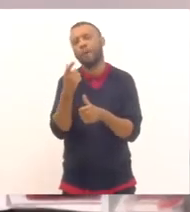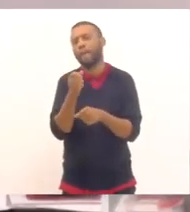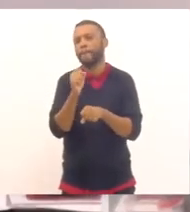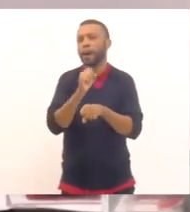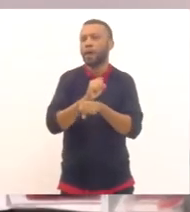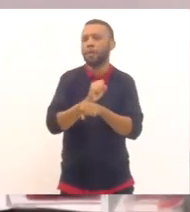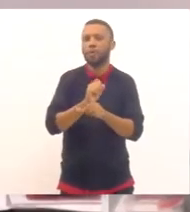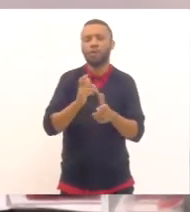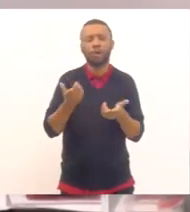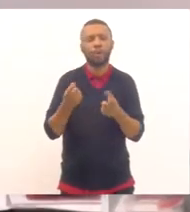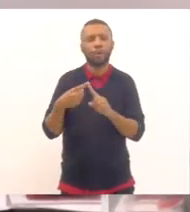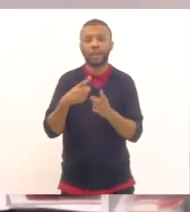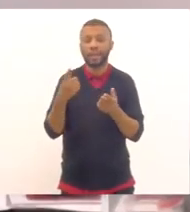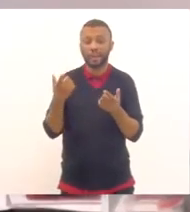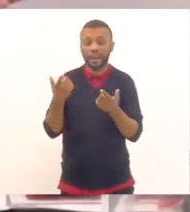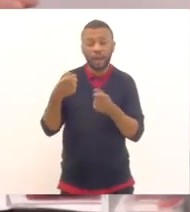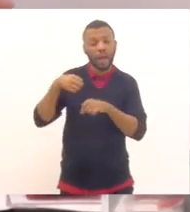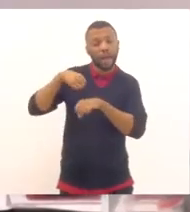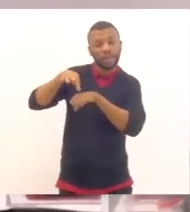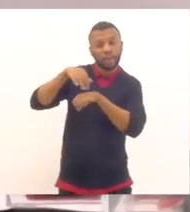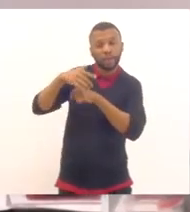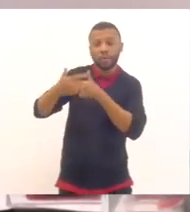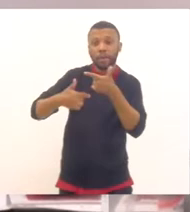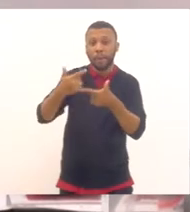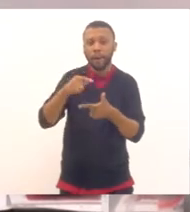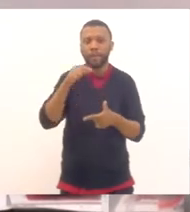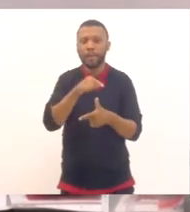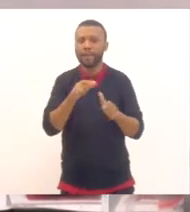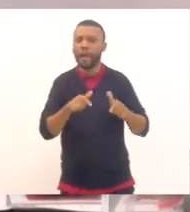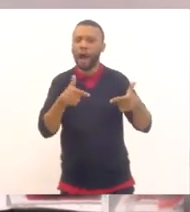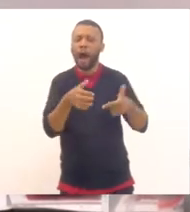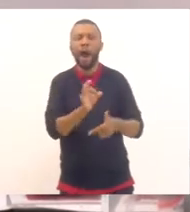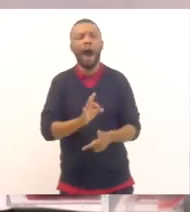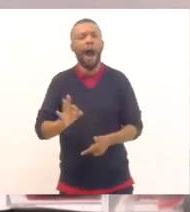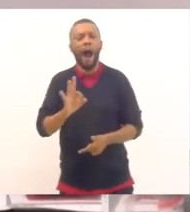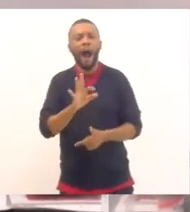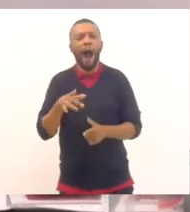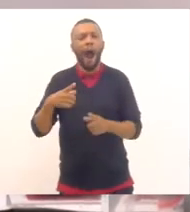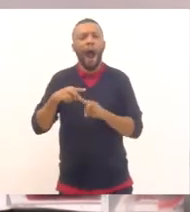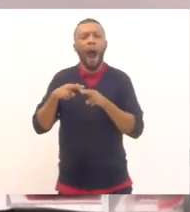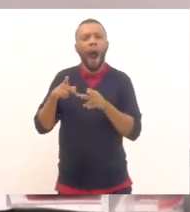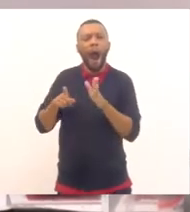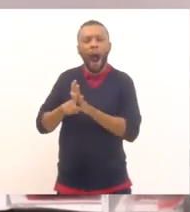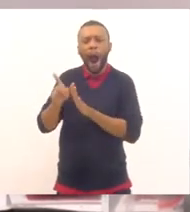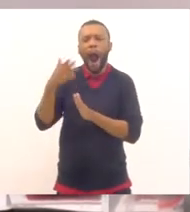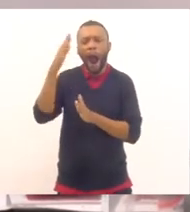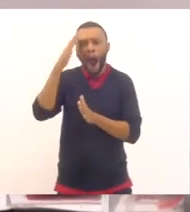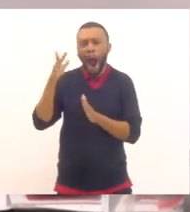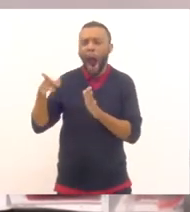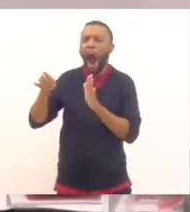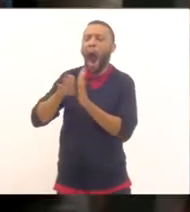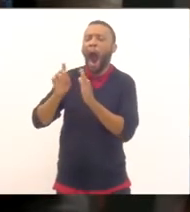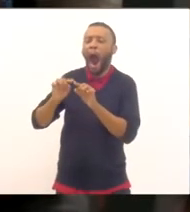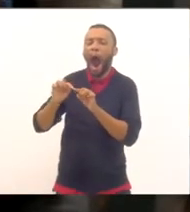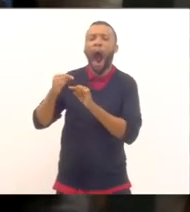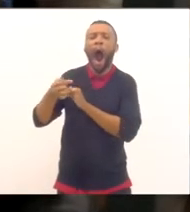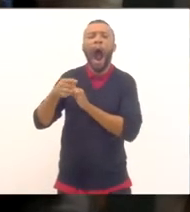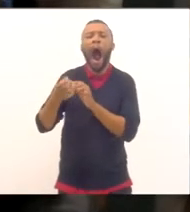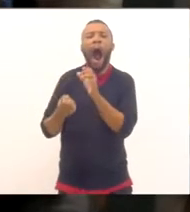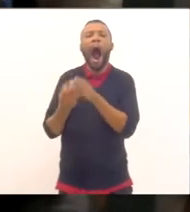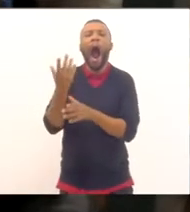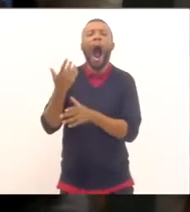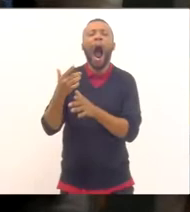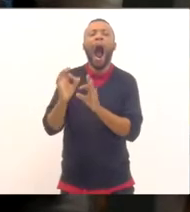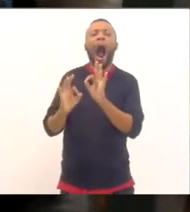desativada Por que não tem notícias do trabalho da força-tarefa por isso que eu perguntei o senhor mesmo sabemos seu chegou na BRF depois da criação